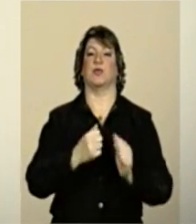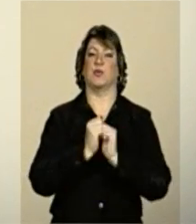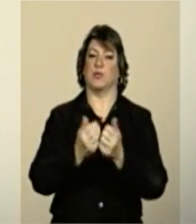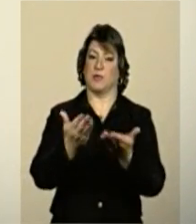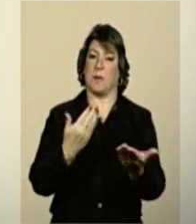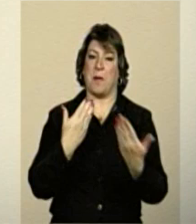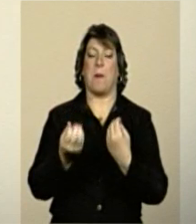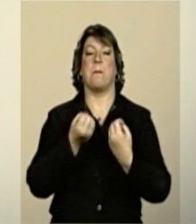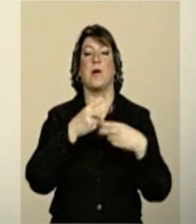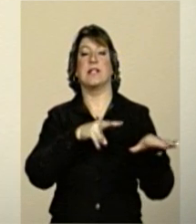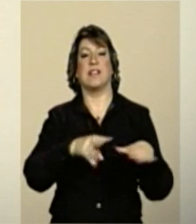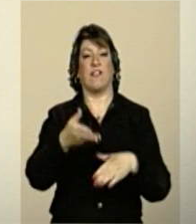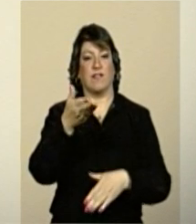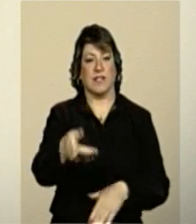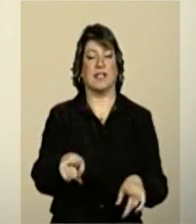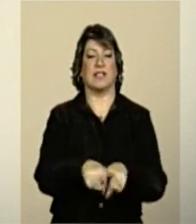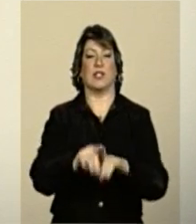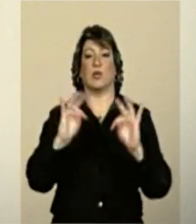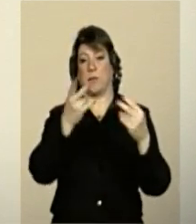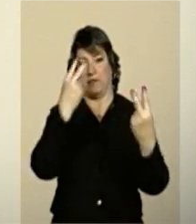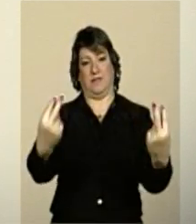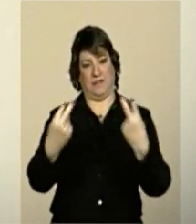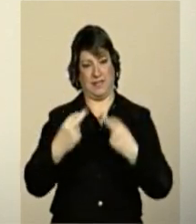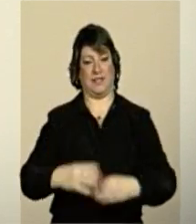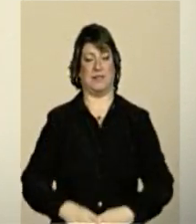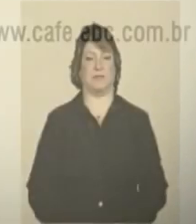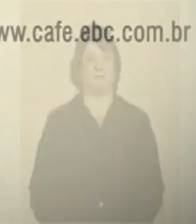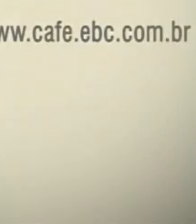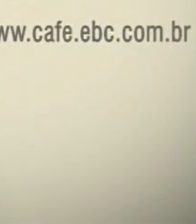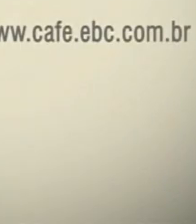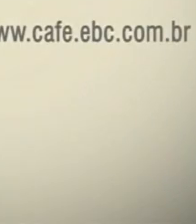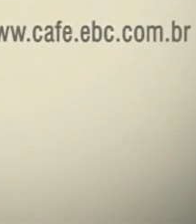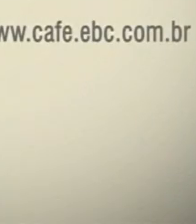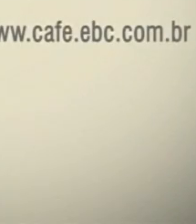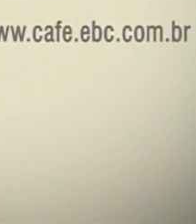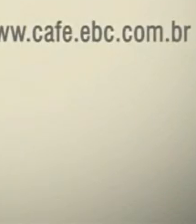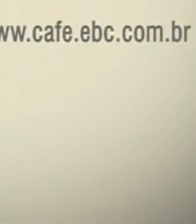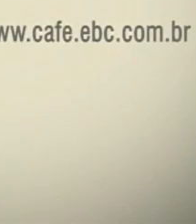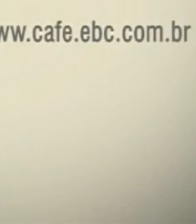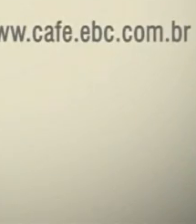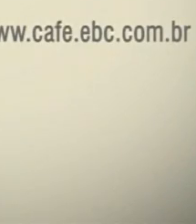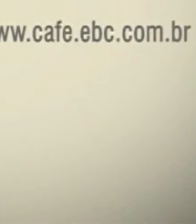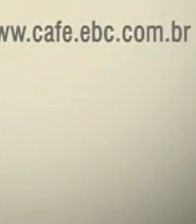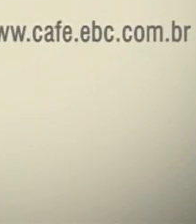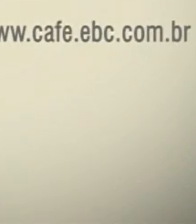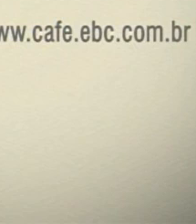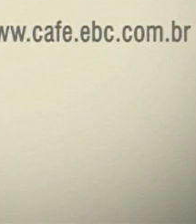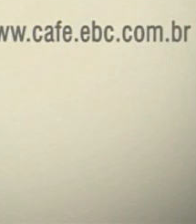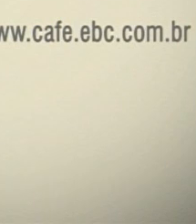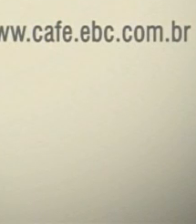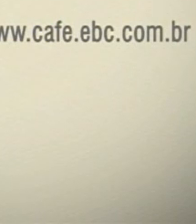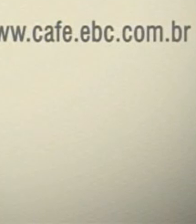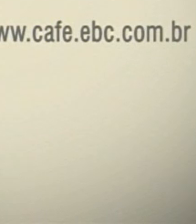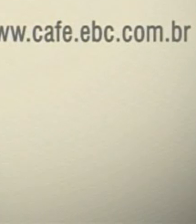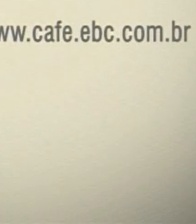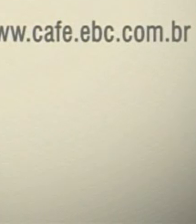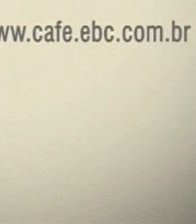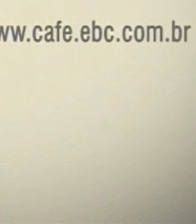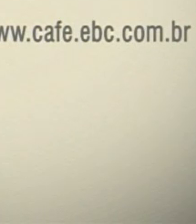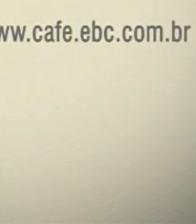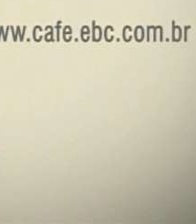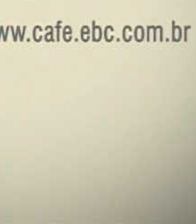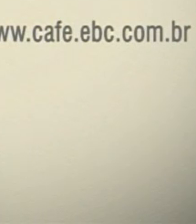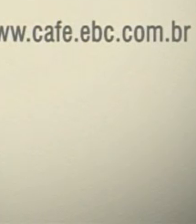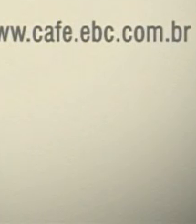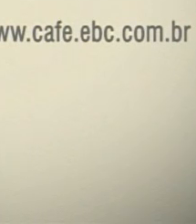companhia e uma boa semana para você e para os nossos ouvintes. Você que nos ouve pode acessar o Café com a Presidenta na internet. O endereço